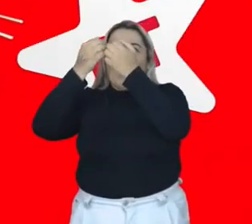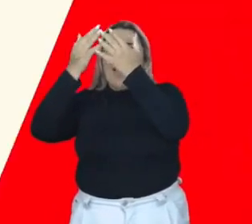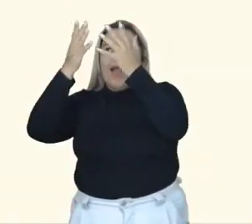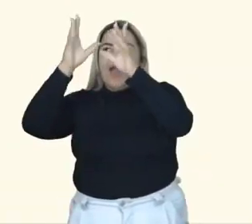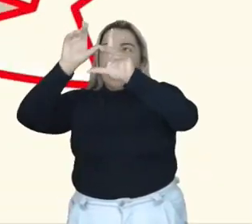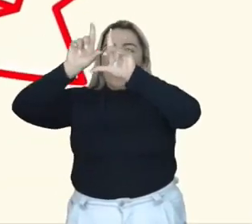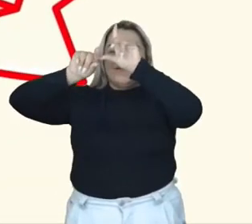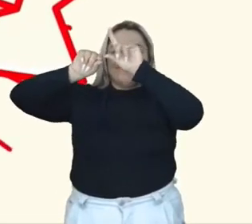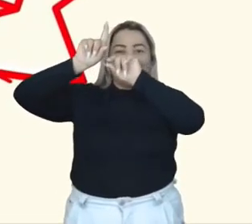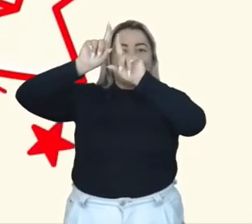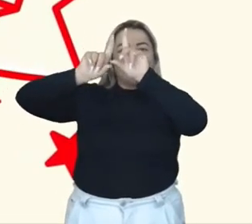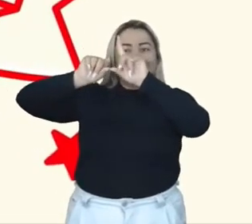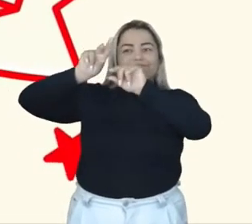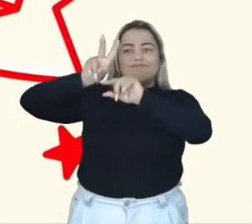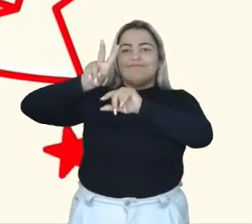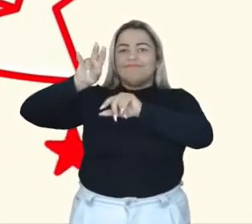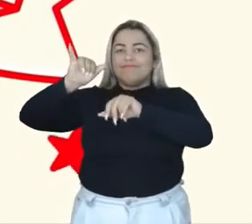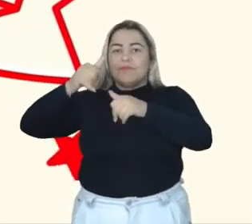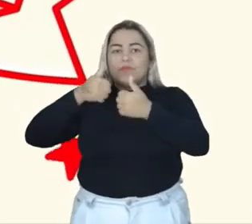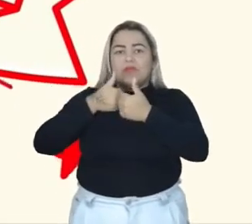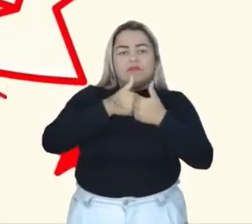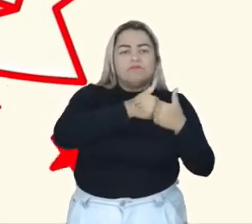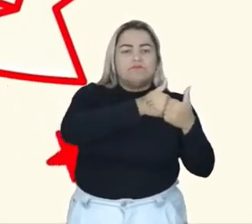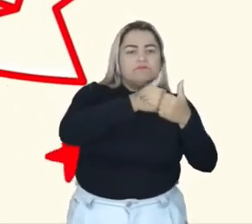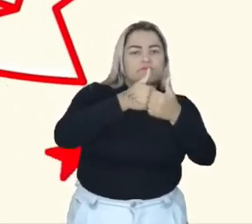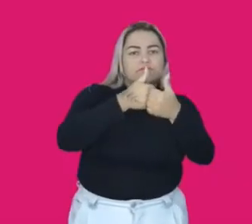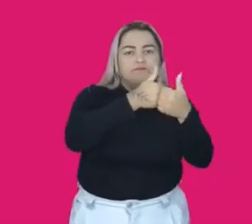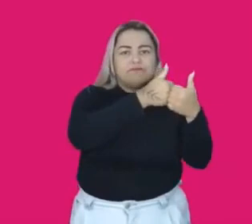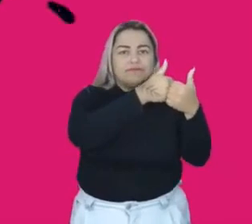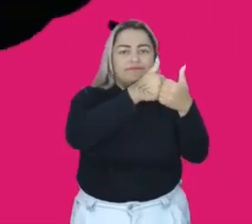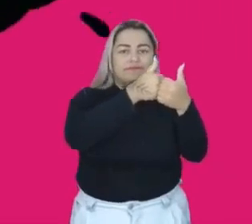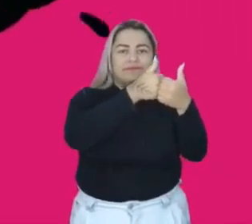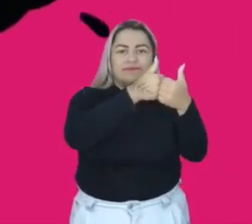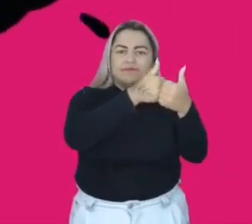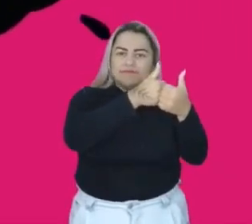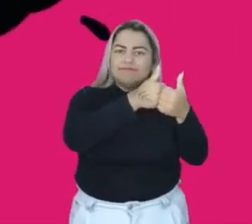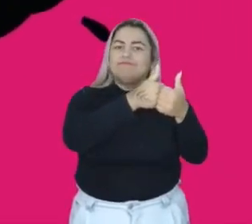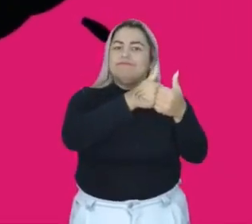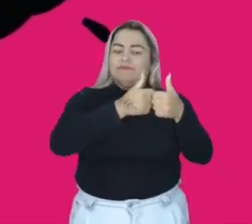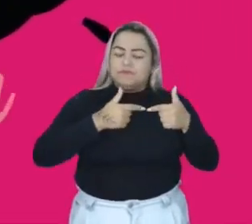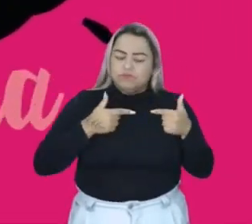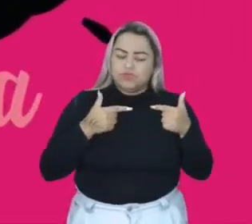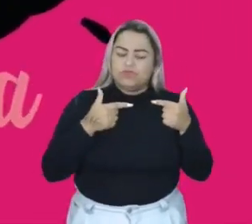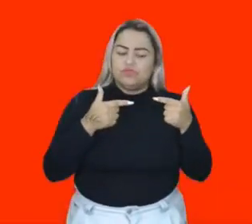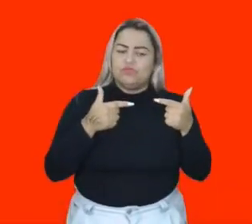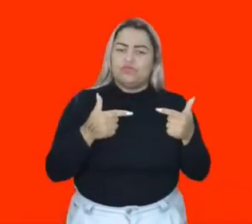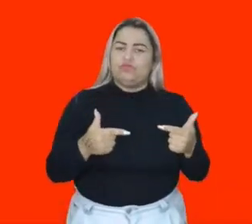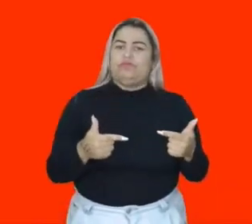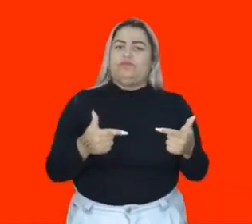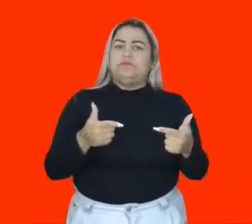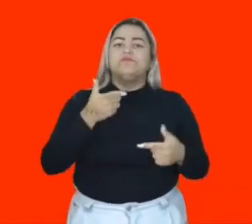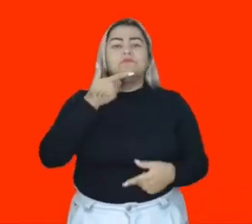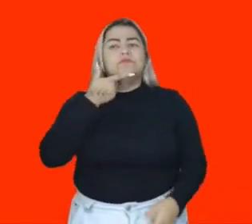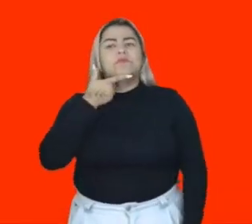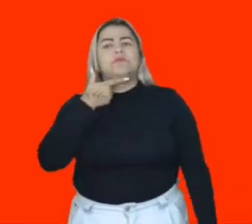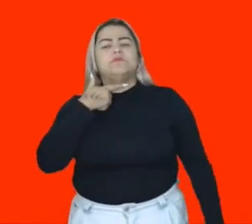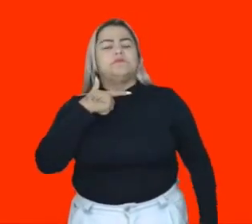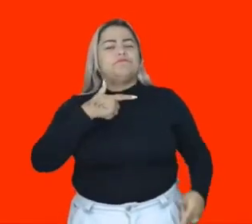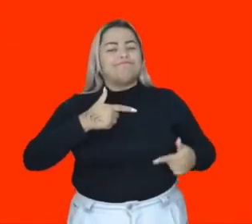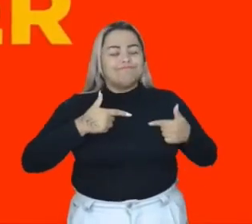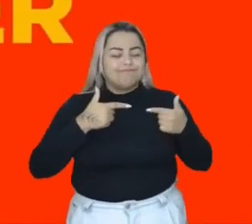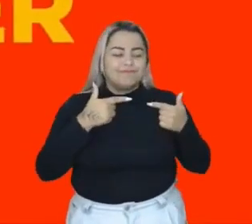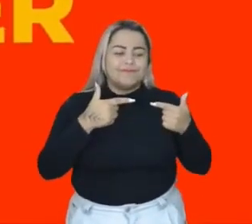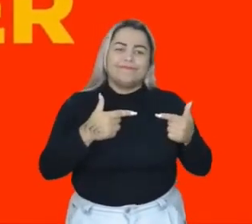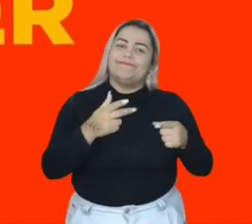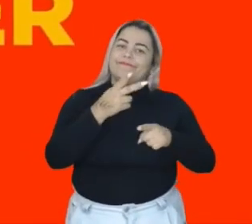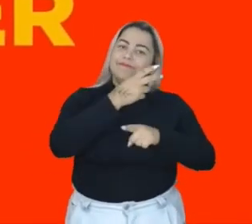brilha, ela é quem vai me guiar. Ser guerreira é minha sina,